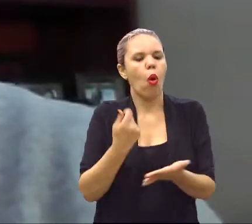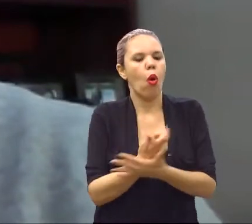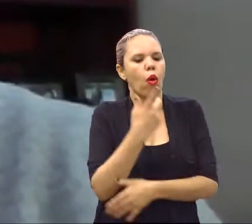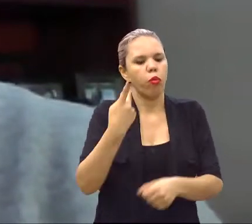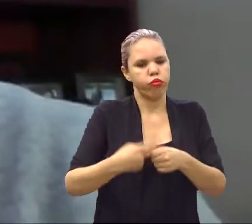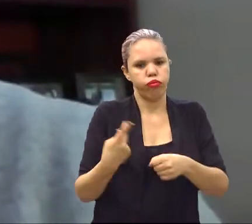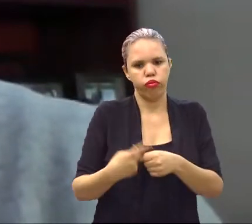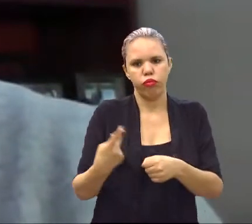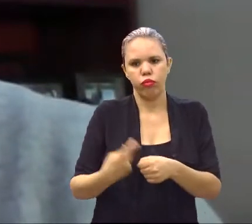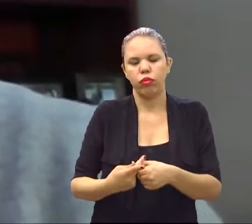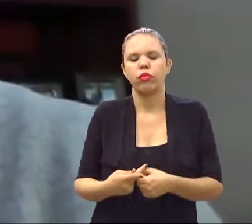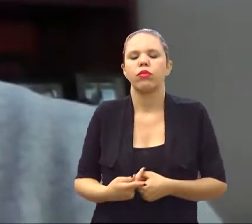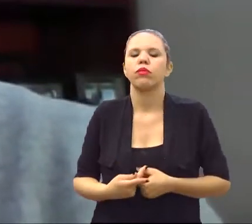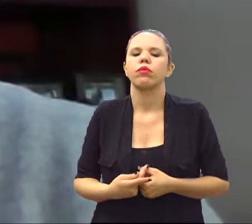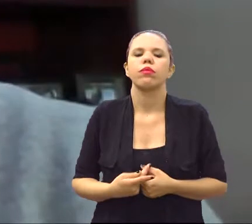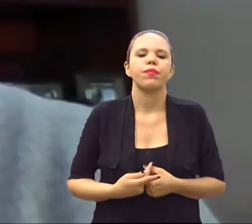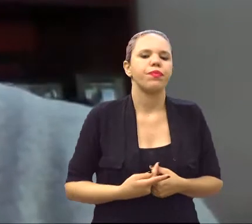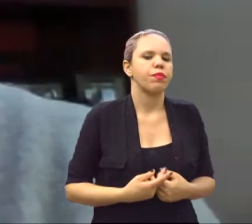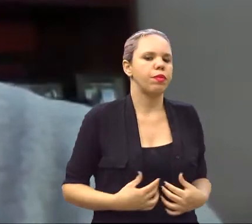seus produtos,